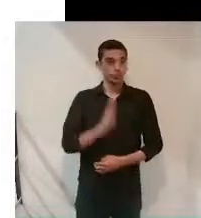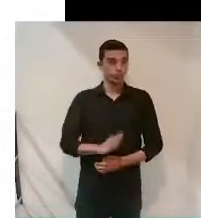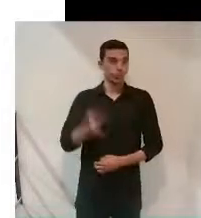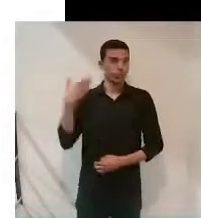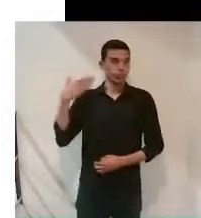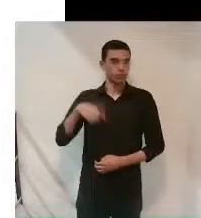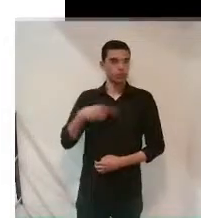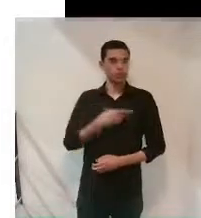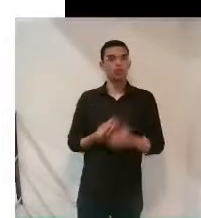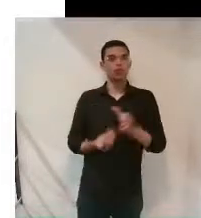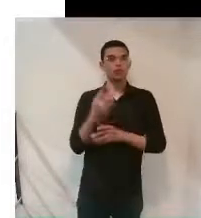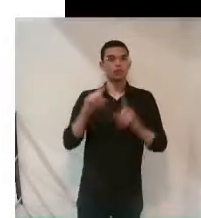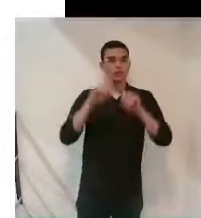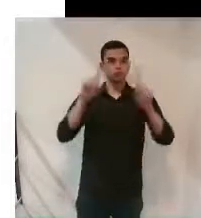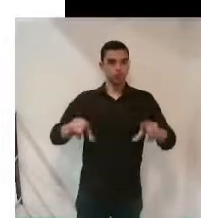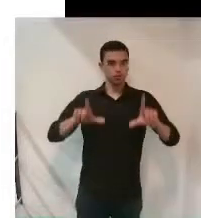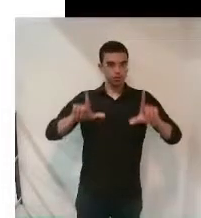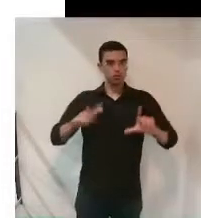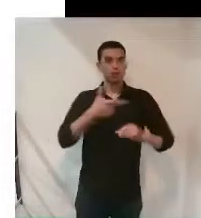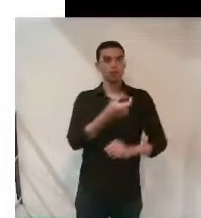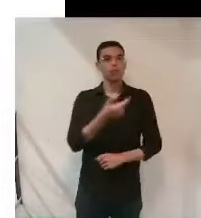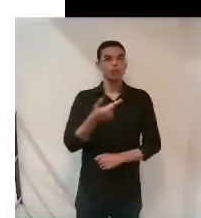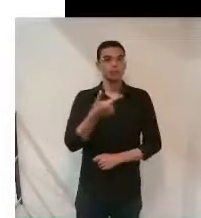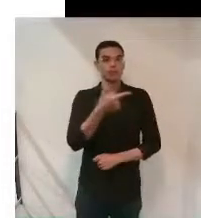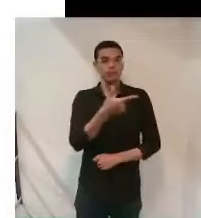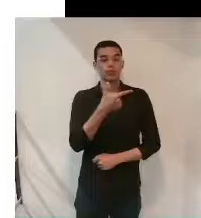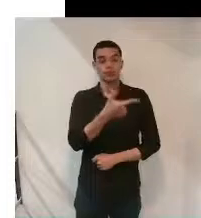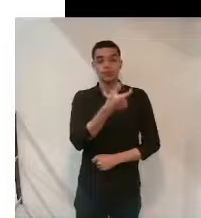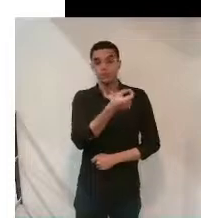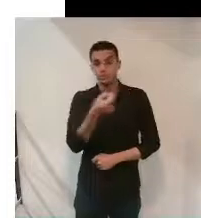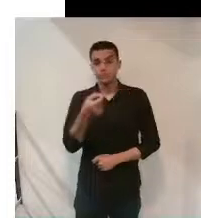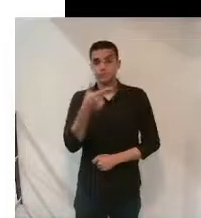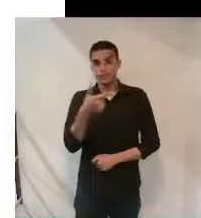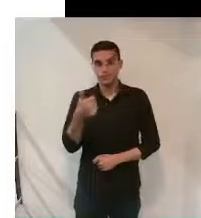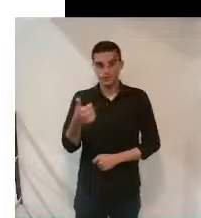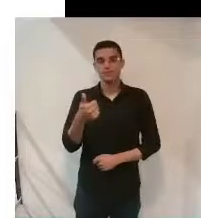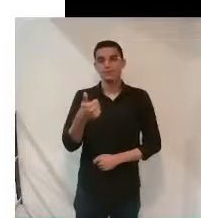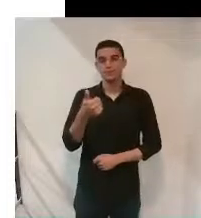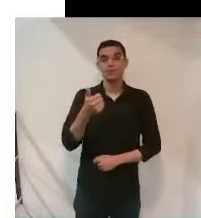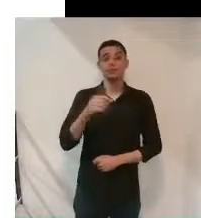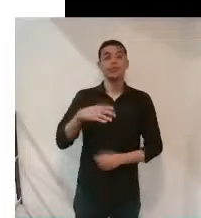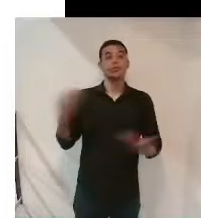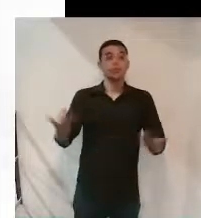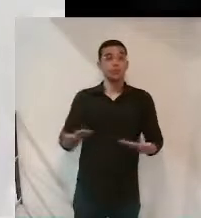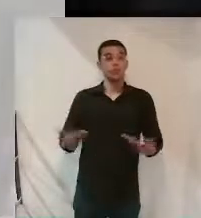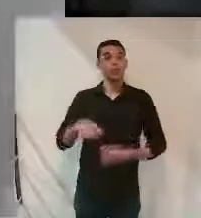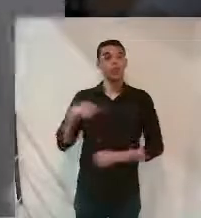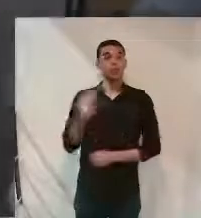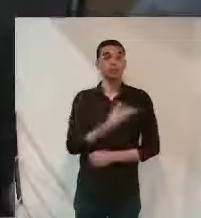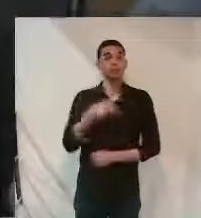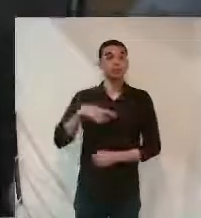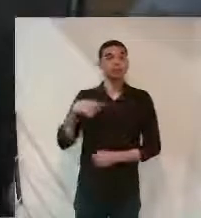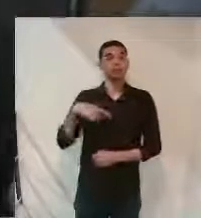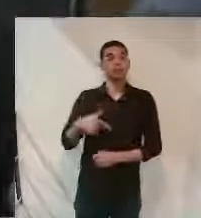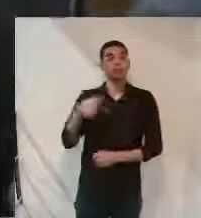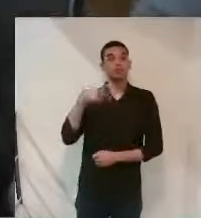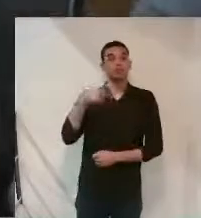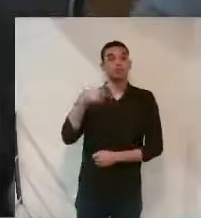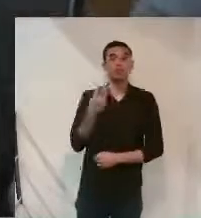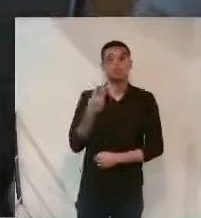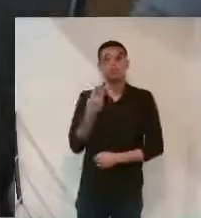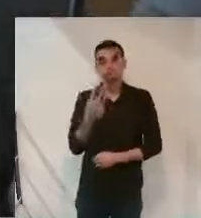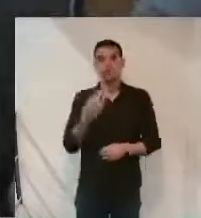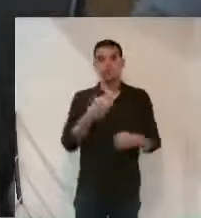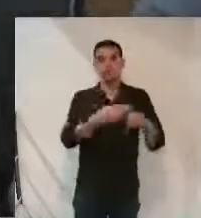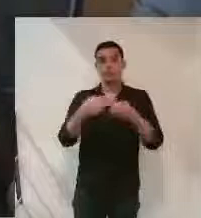quadro, que foi do Tribunal de Contas, 84%. Hoje, com os 73 municípios, incluindo o Distrito Federal do